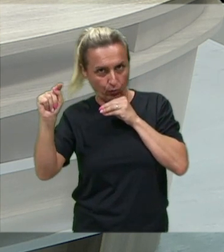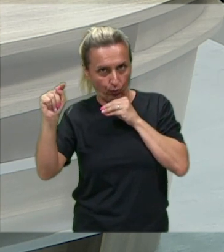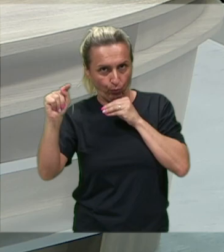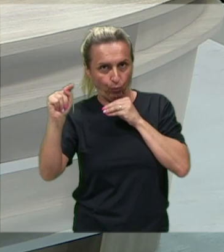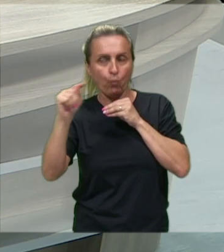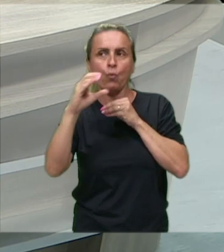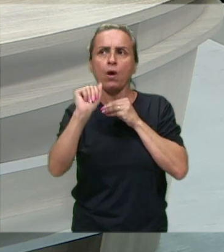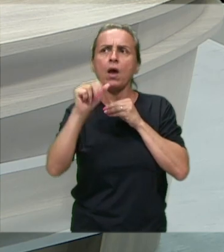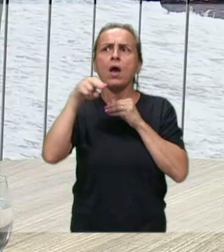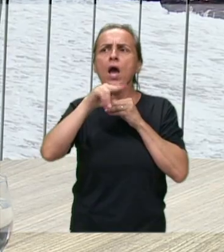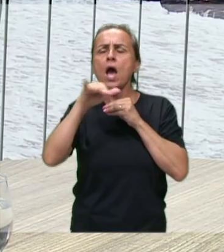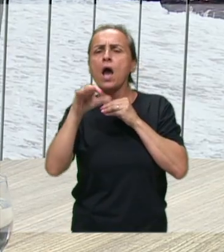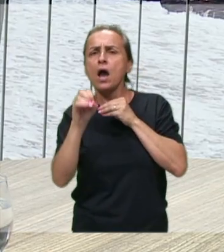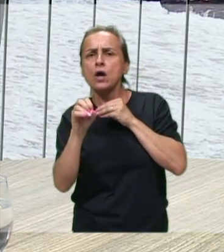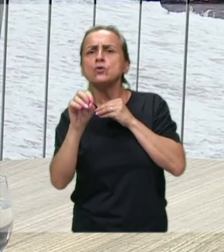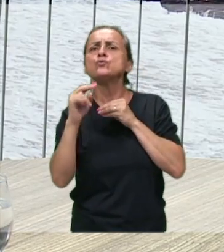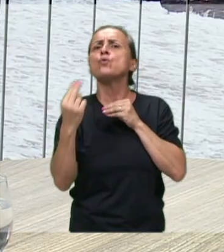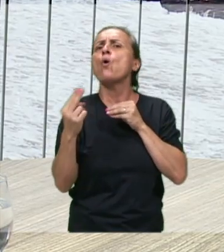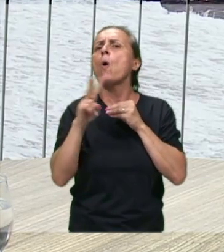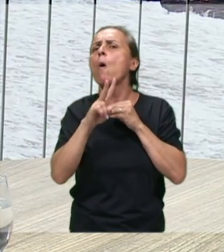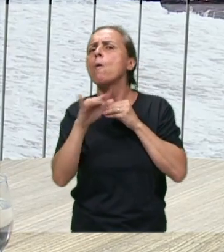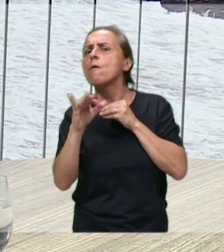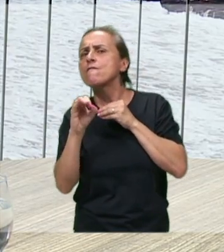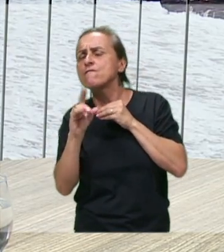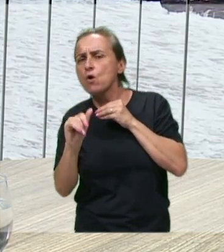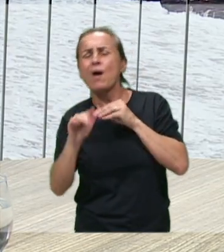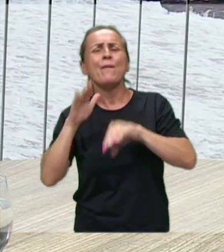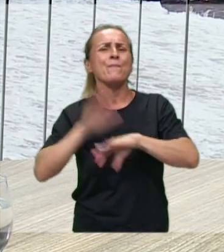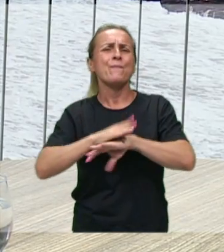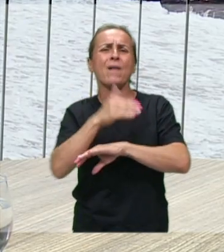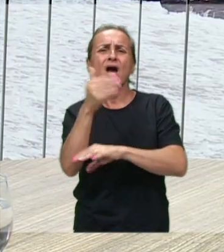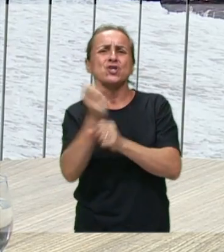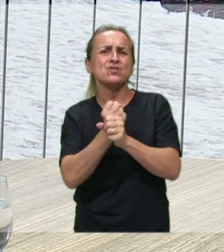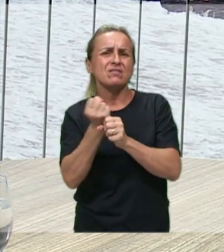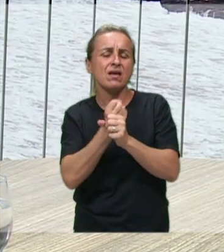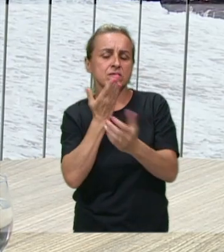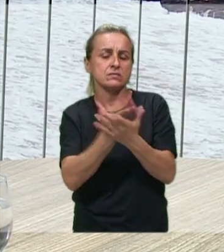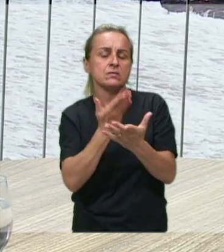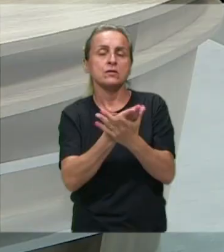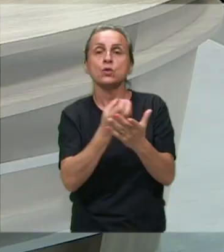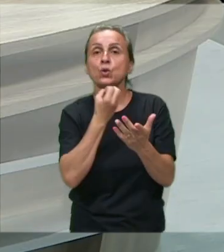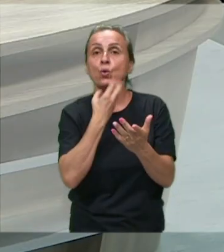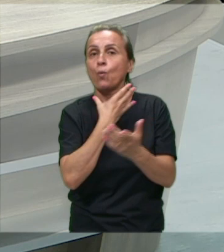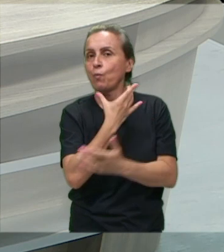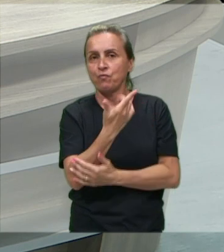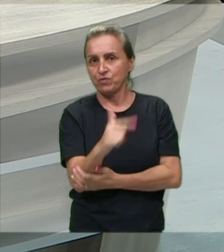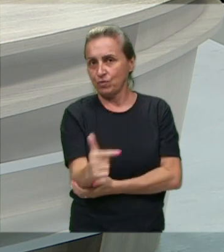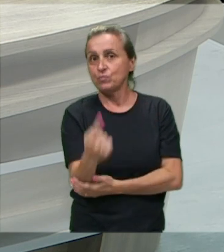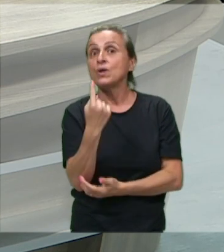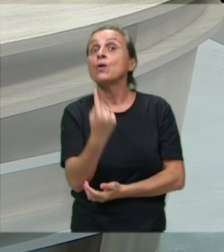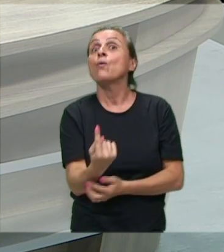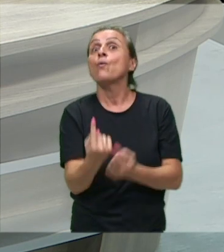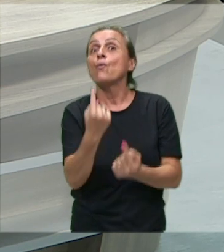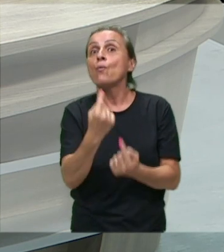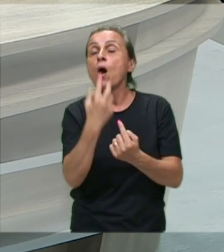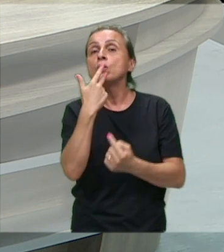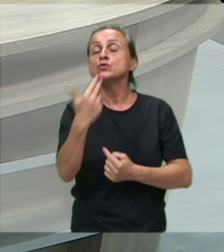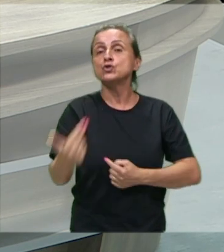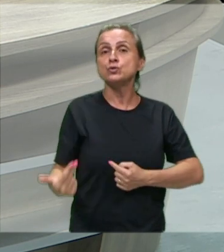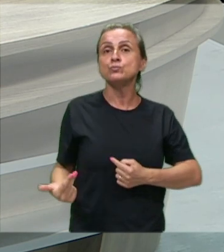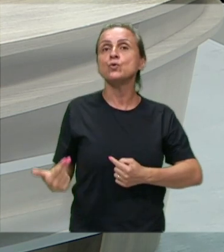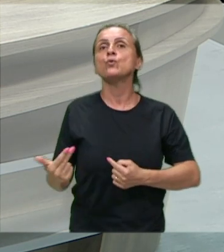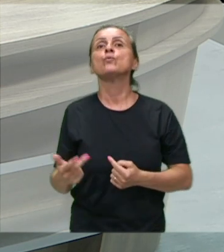viola. Mas já está mais de 10 anos sem um reestudo. De quais espécies de tubarão, por exemplo,